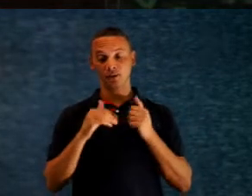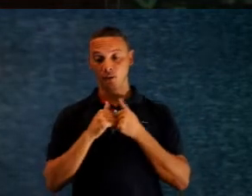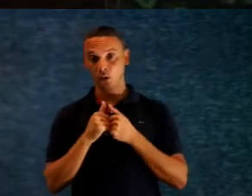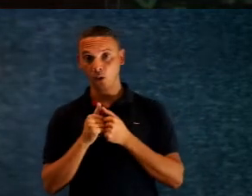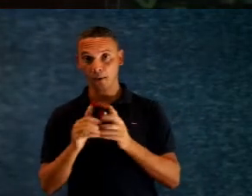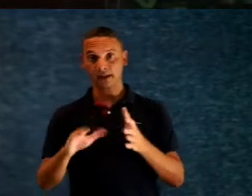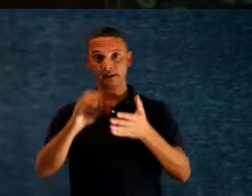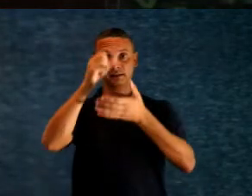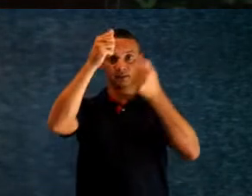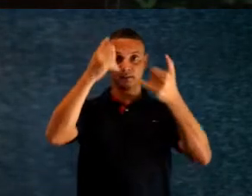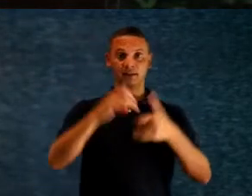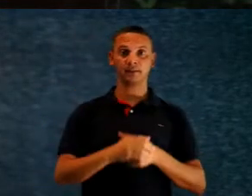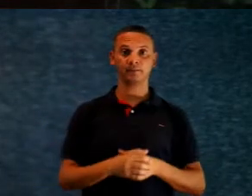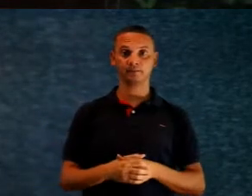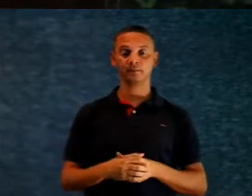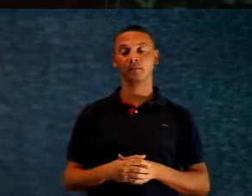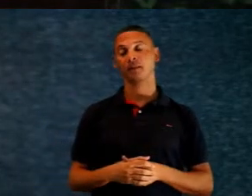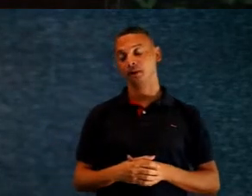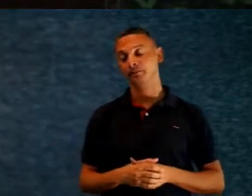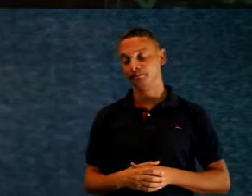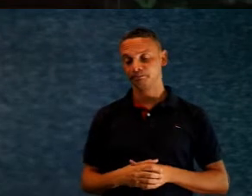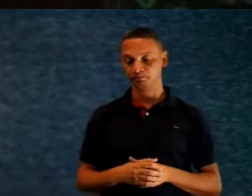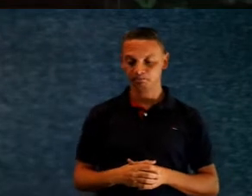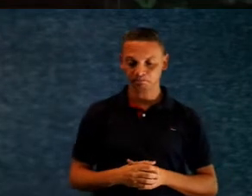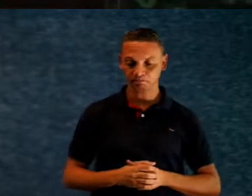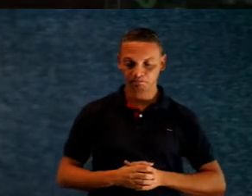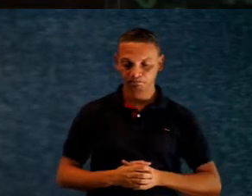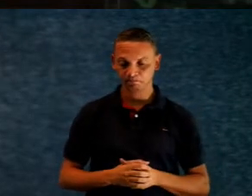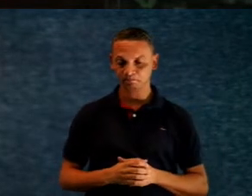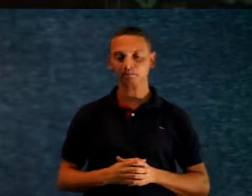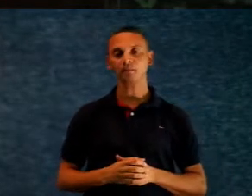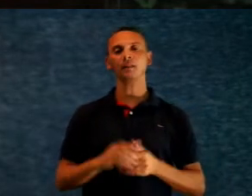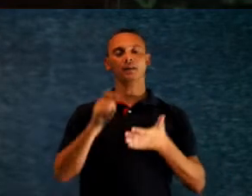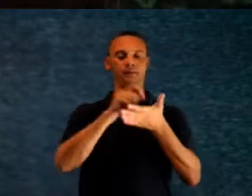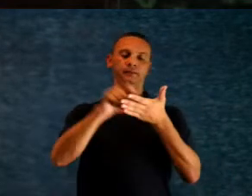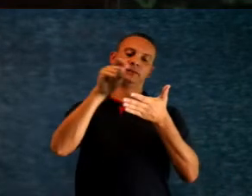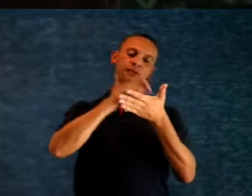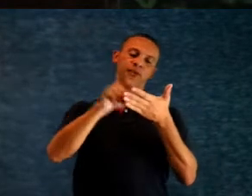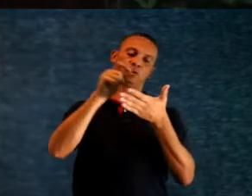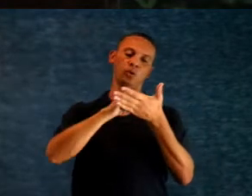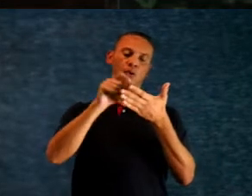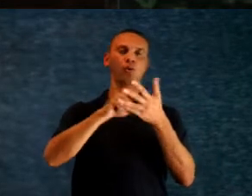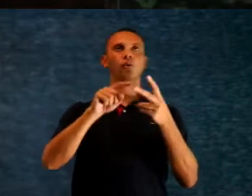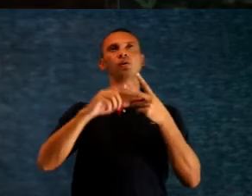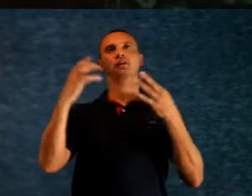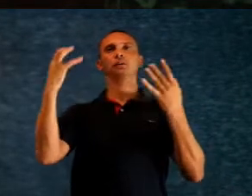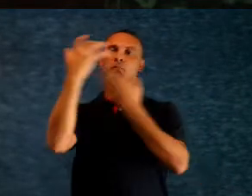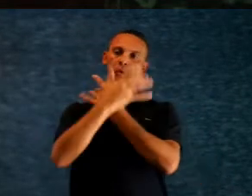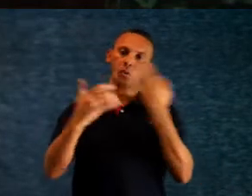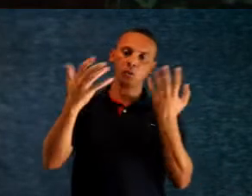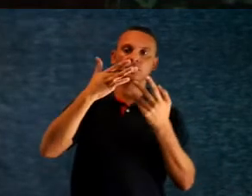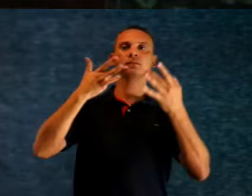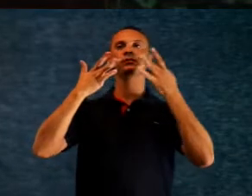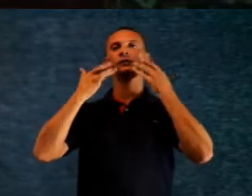começo dizendo, um dos pesos carregados por escritores, músicos,